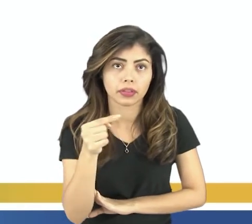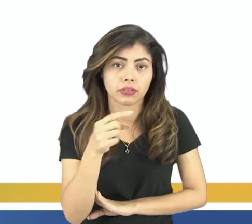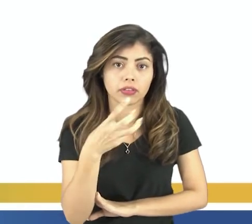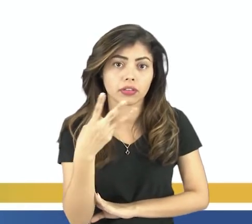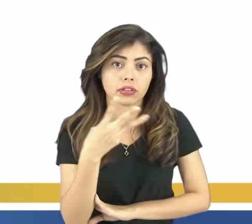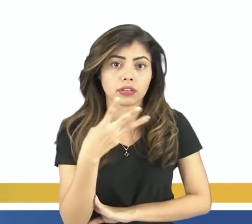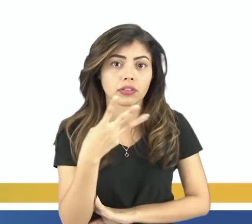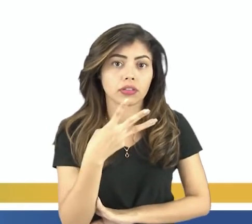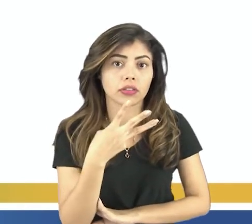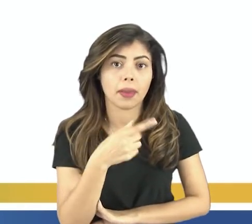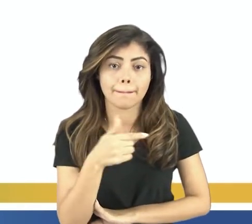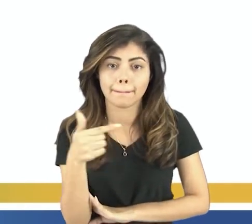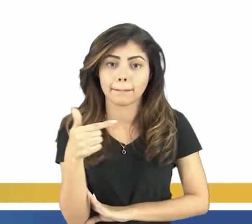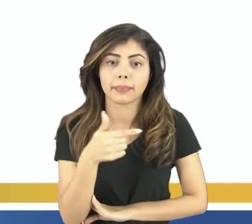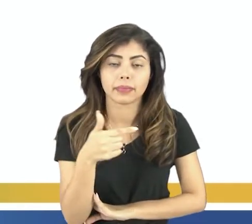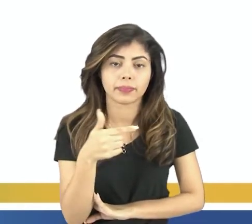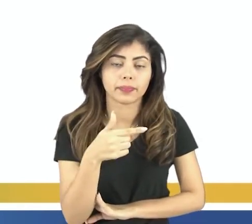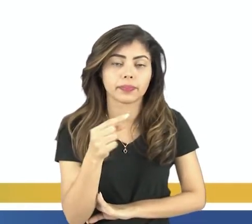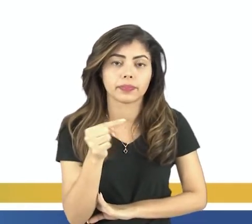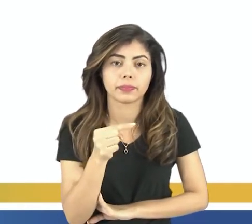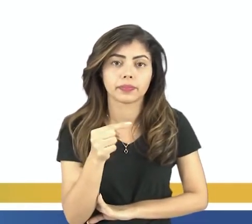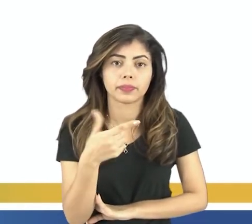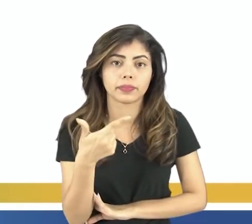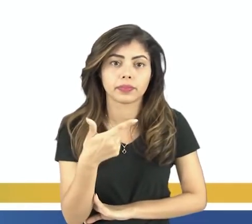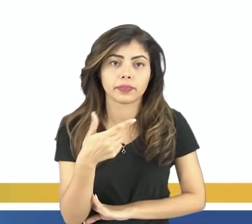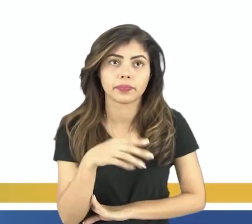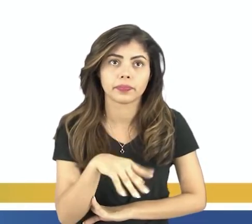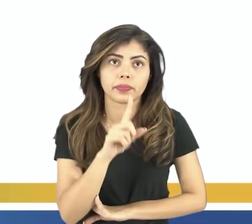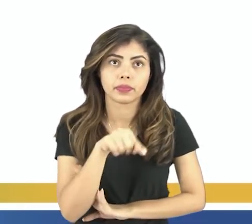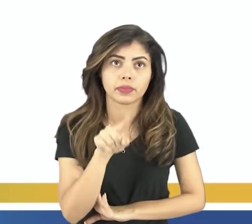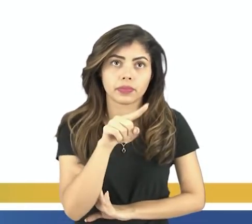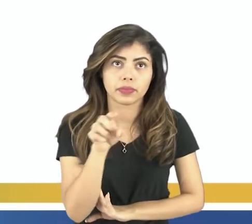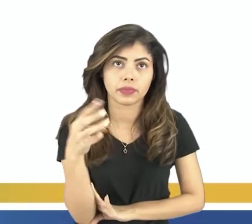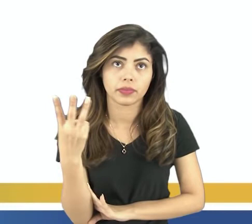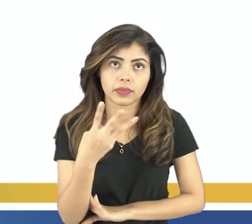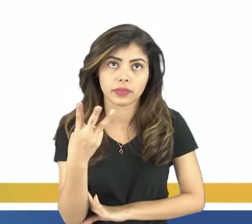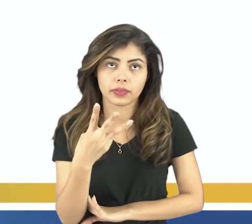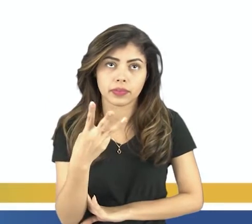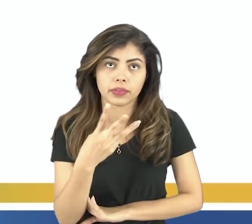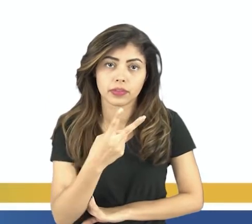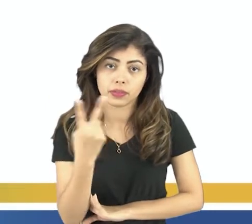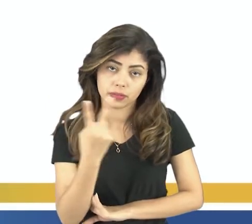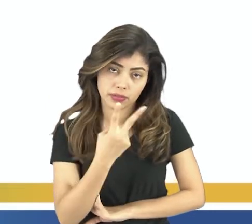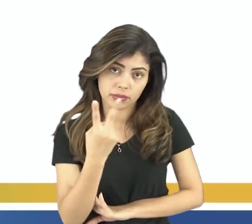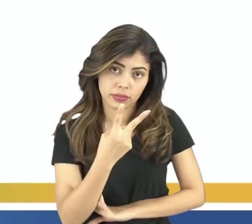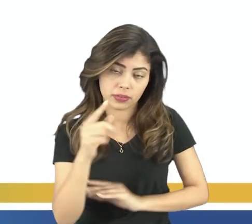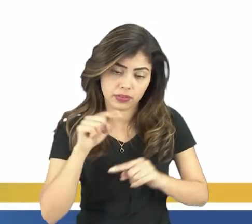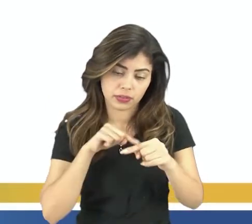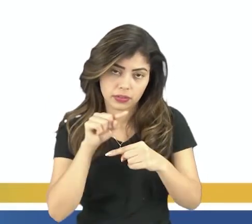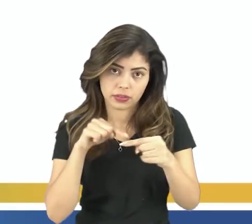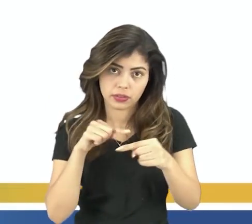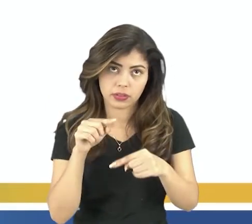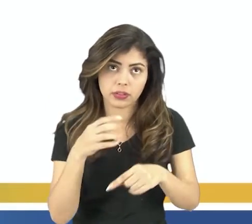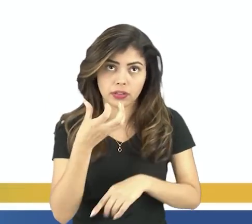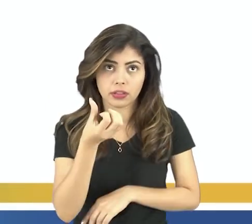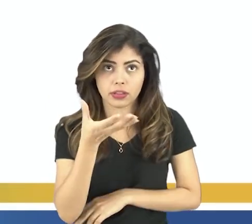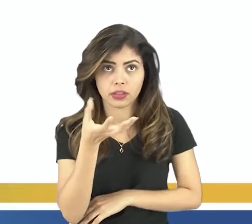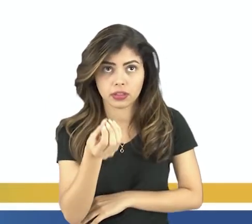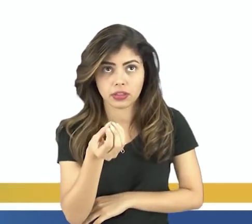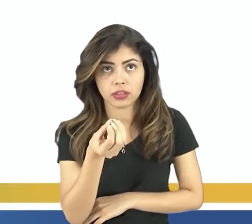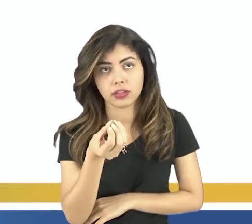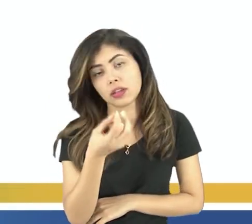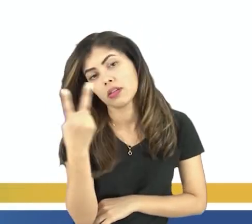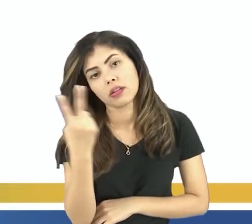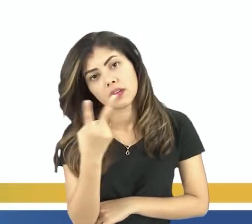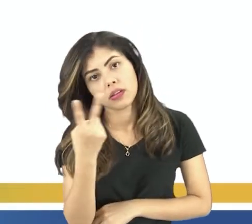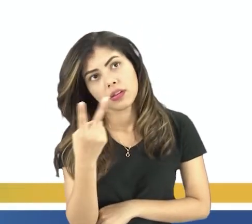passar a ser menos 2. Aquela raiz de 3 sobre 2, você pode pegar o 2 e dividir o 16